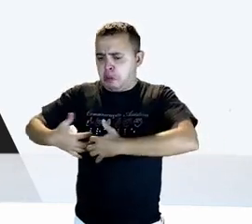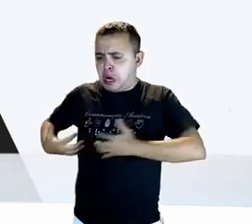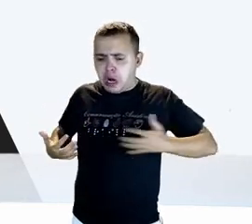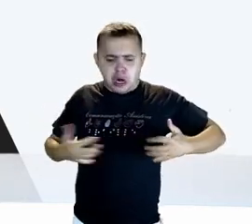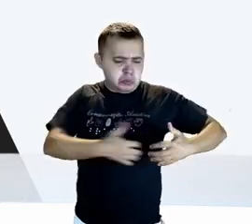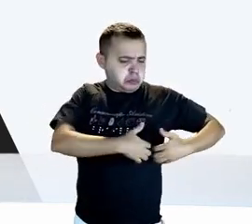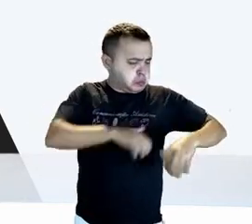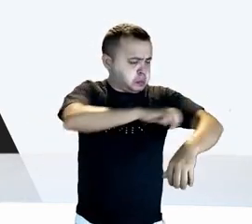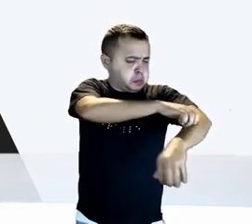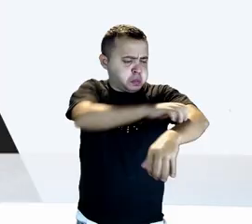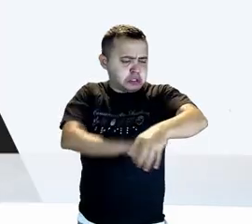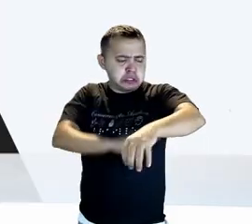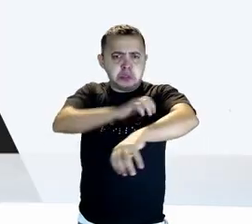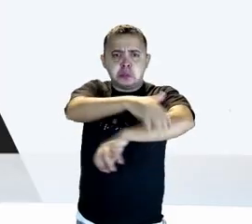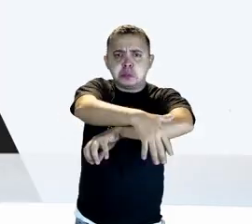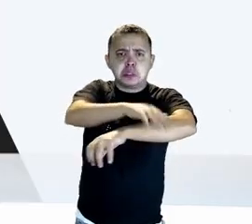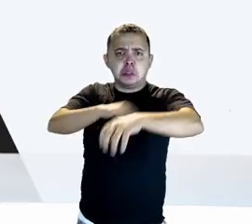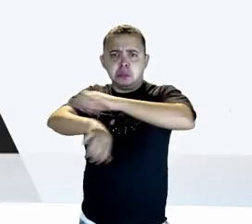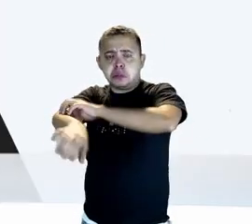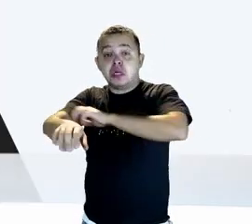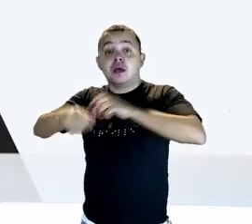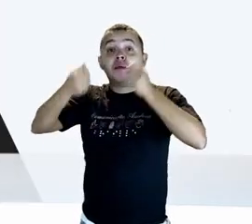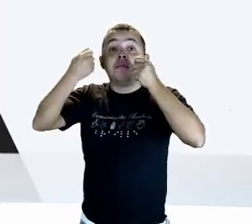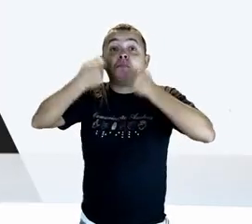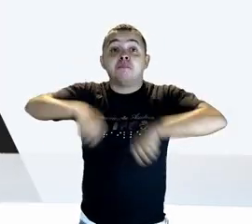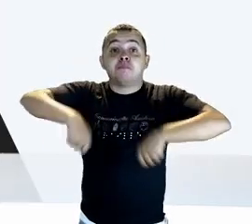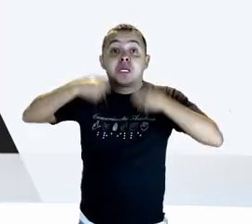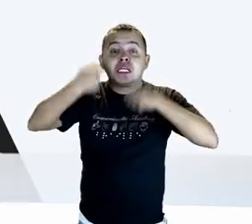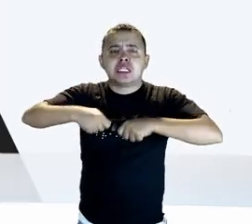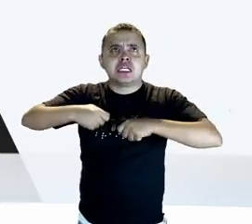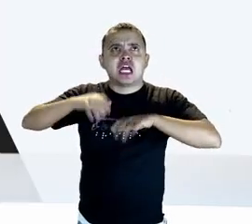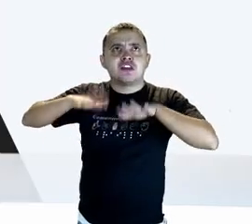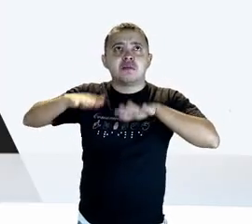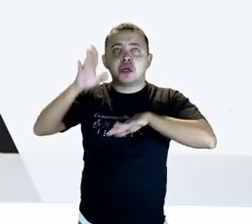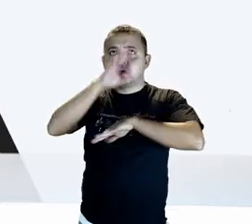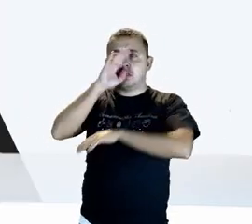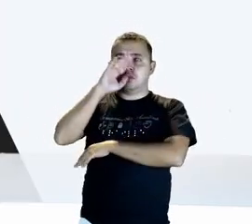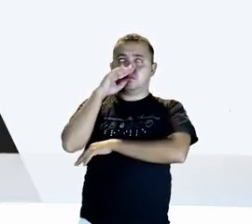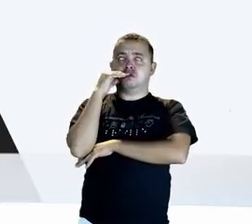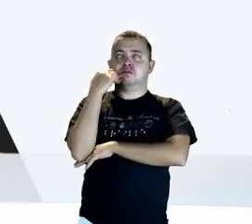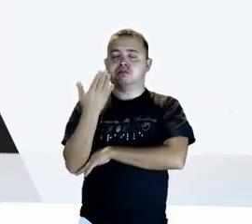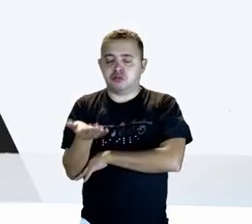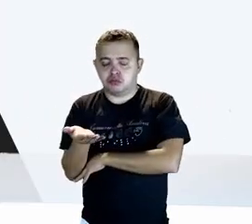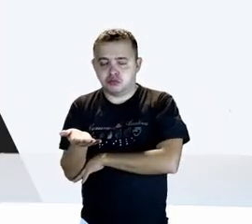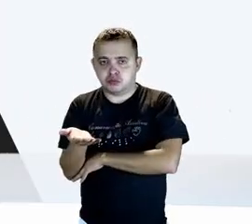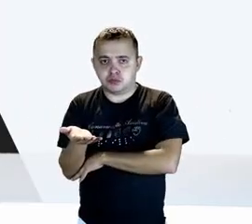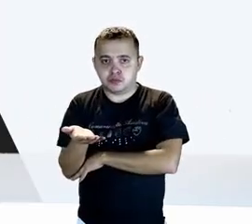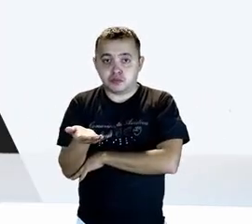se necessário, aplicar uma técnica de reanimação